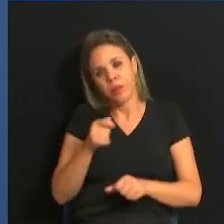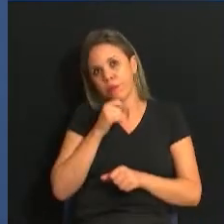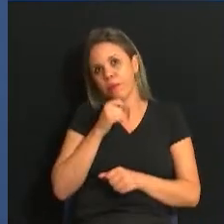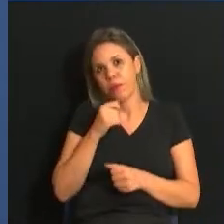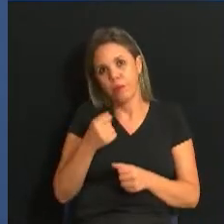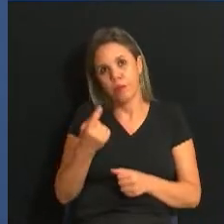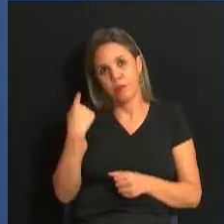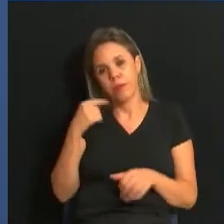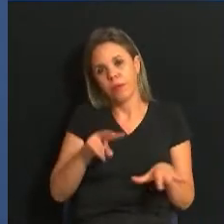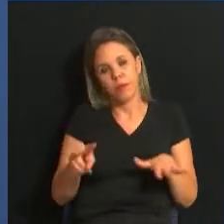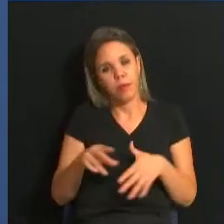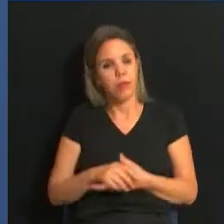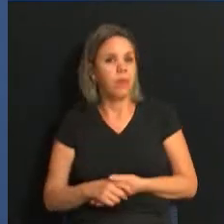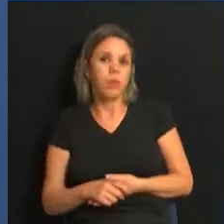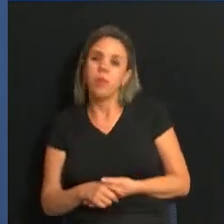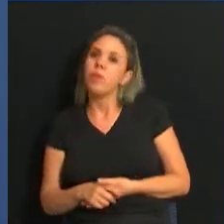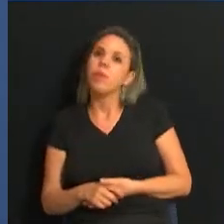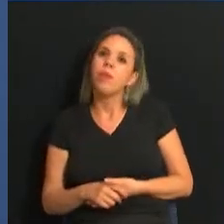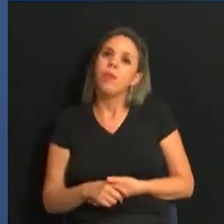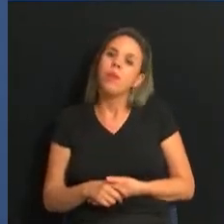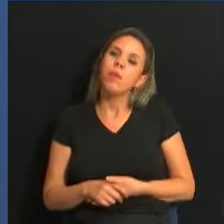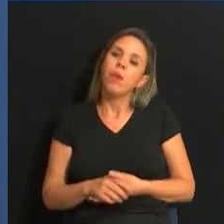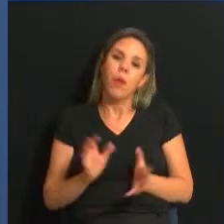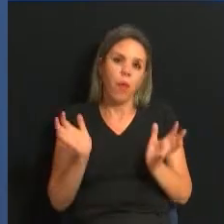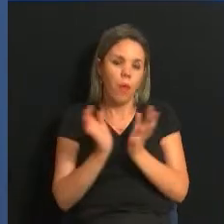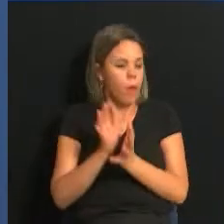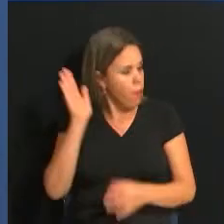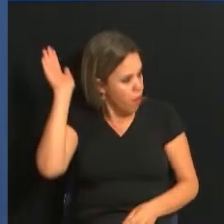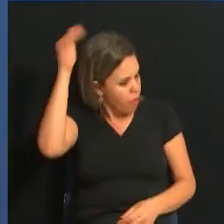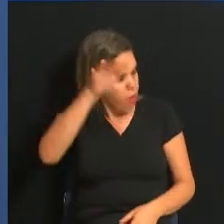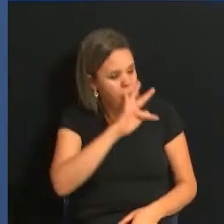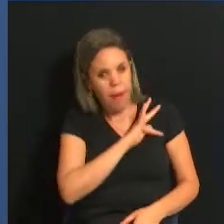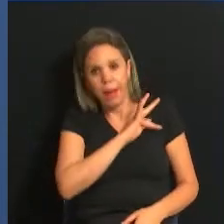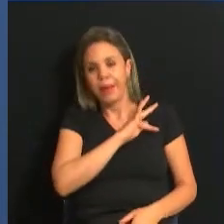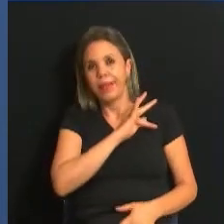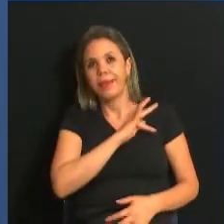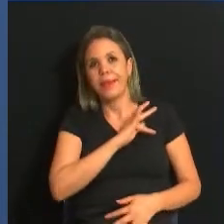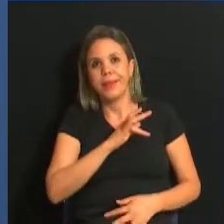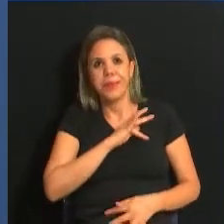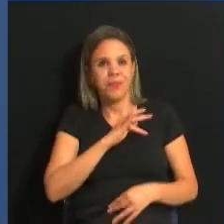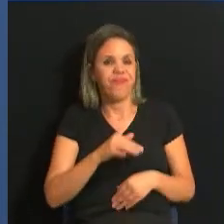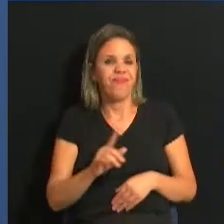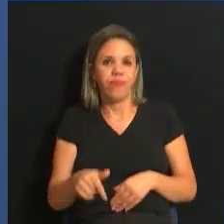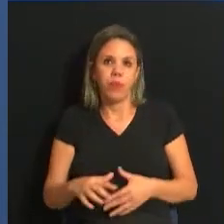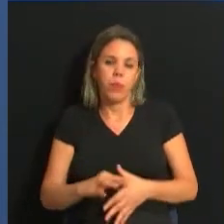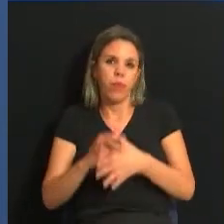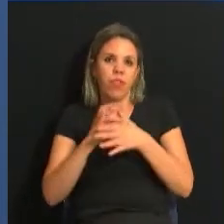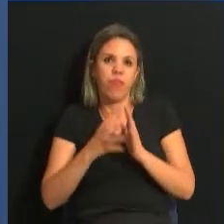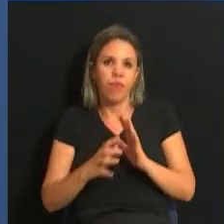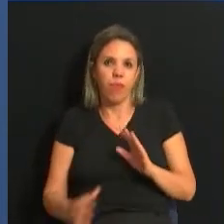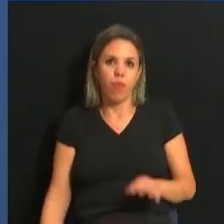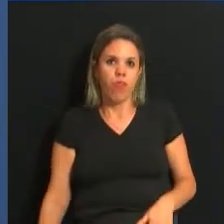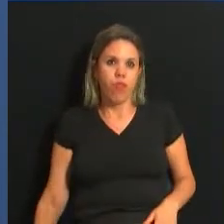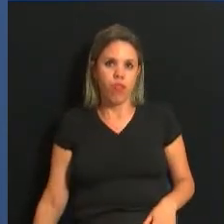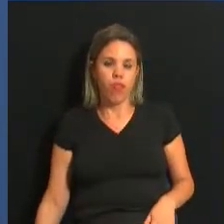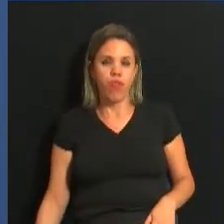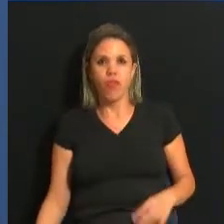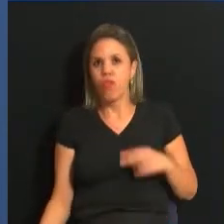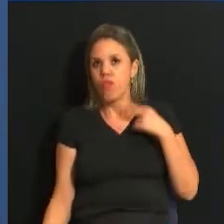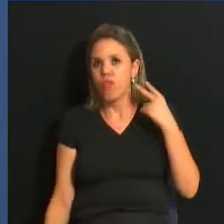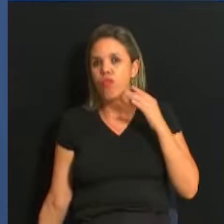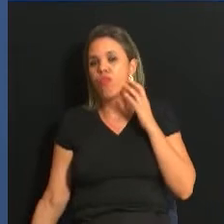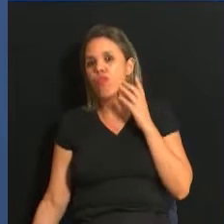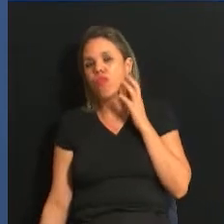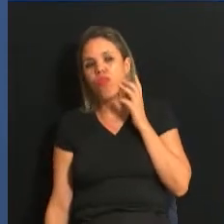última semana, no Republicanos, o vereador Fernando Mendes passa a ser o líder de partido e o vereador Igor